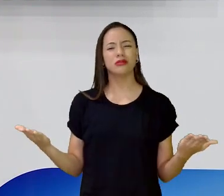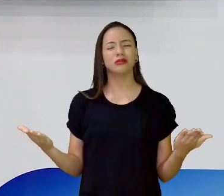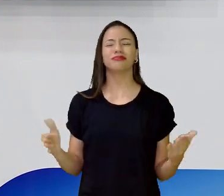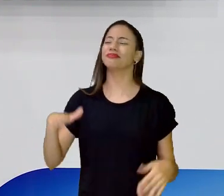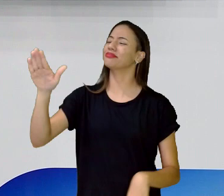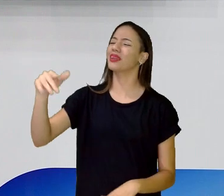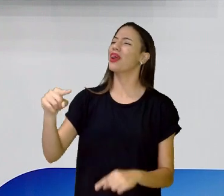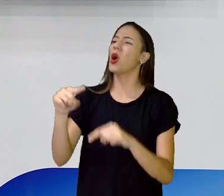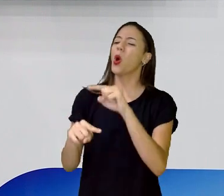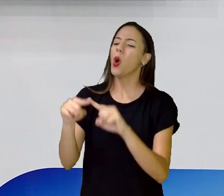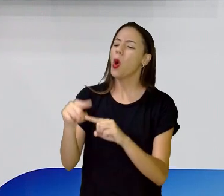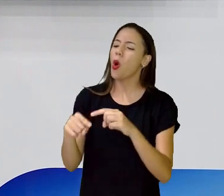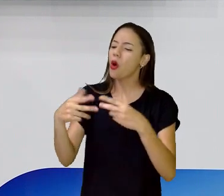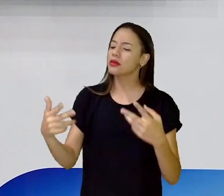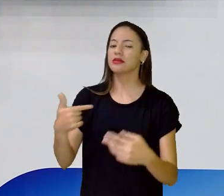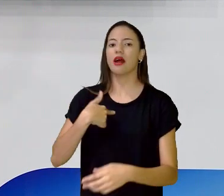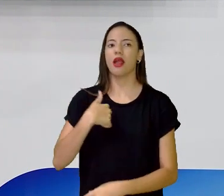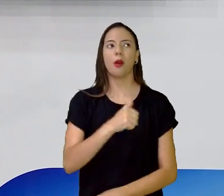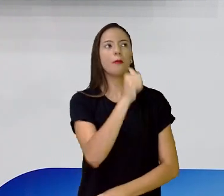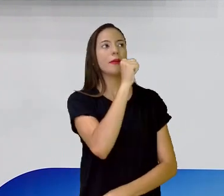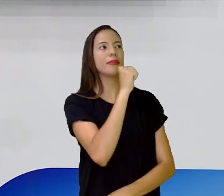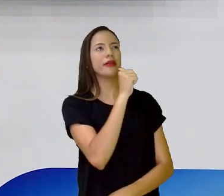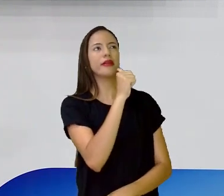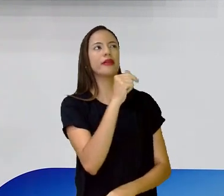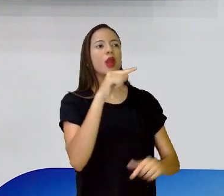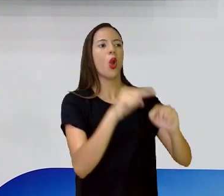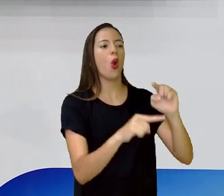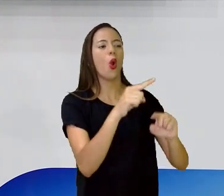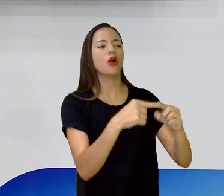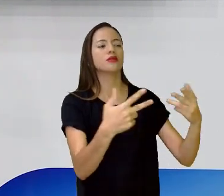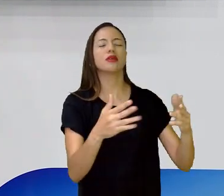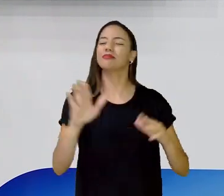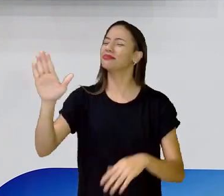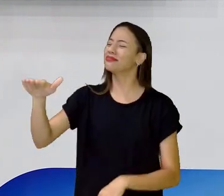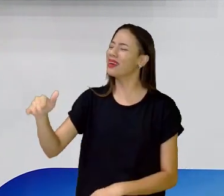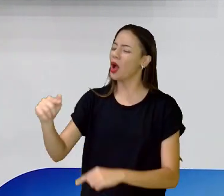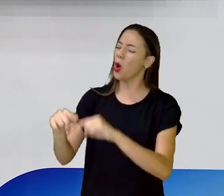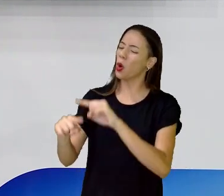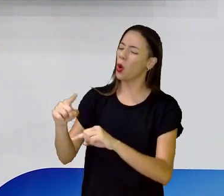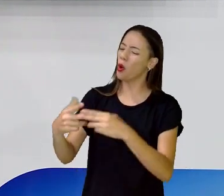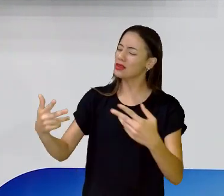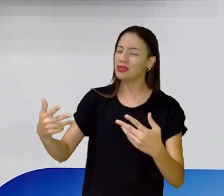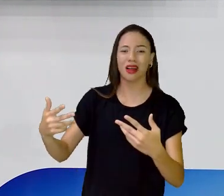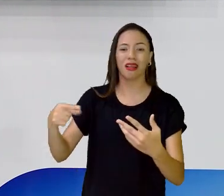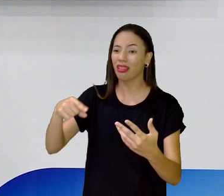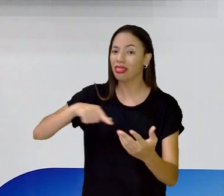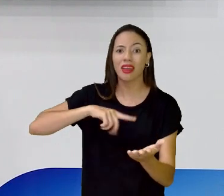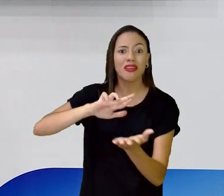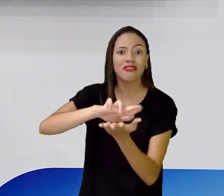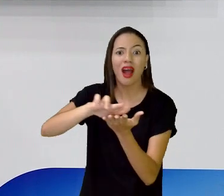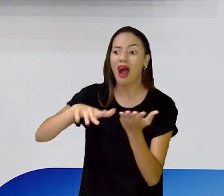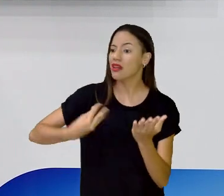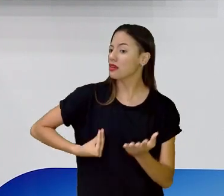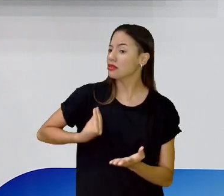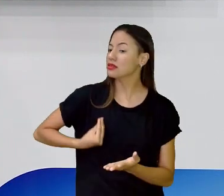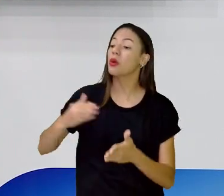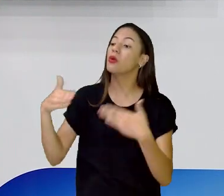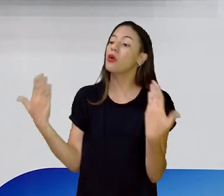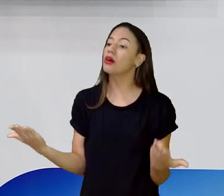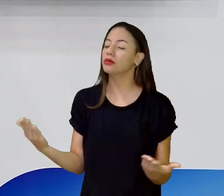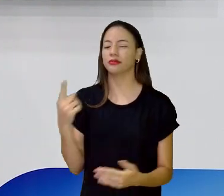coisa. E bebi com aquela outra coisa. Que outra coisa? São tantas coisas que existem, não é? Então percebam